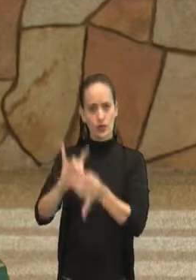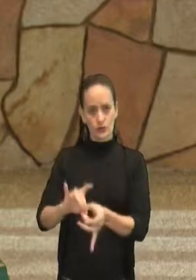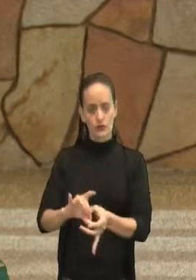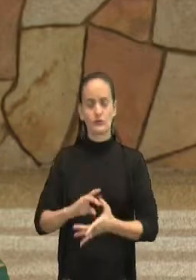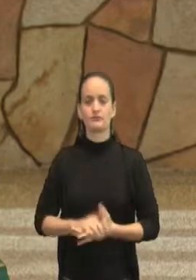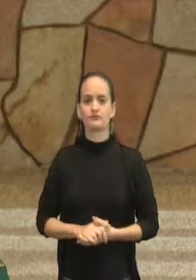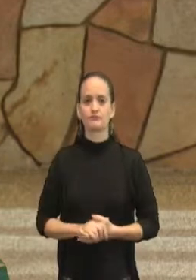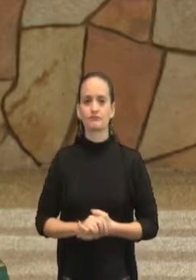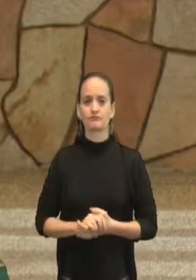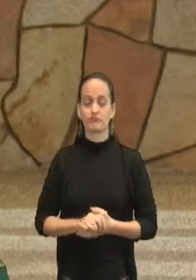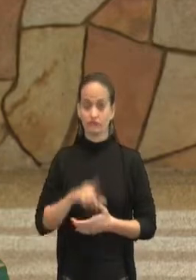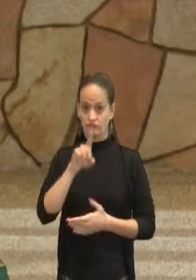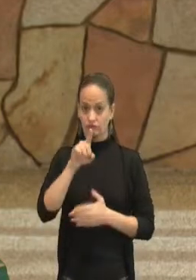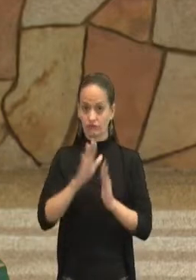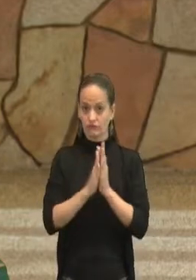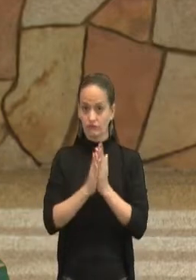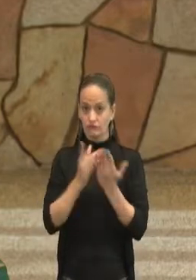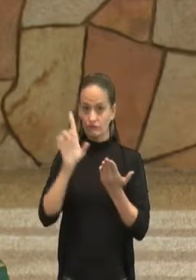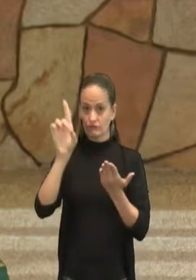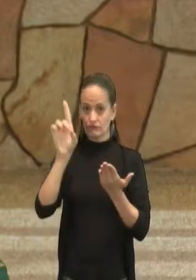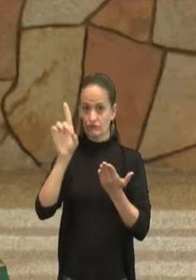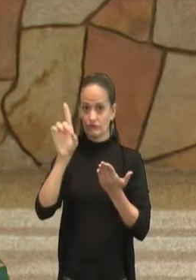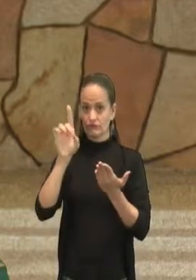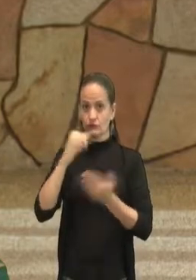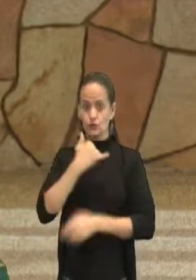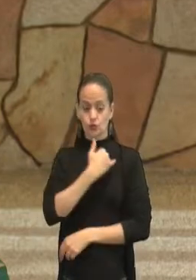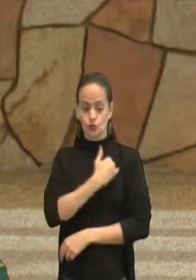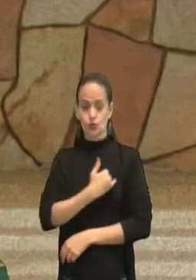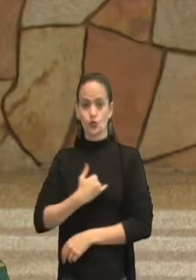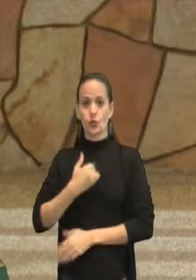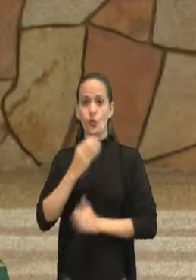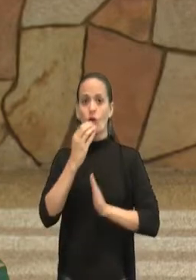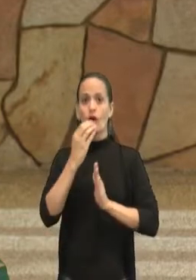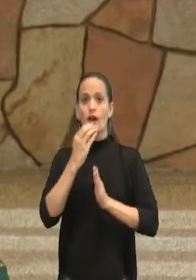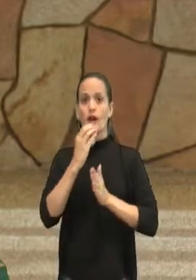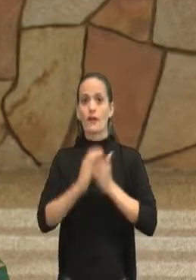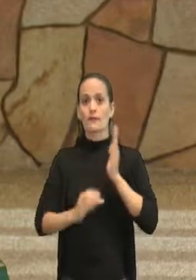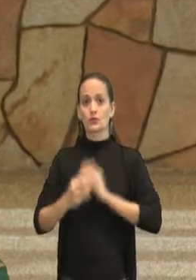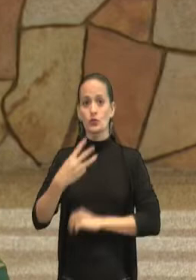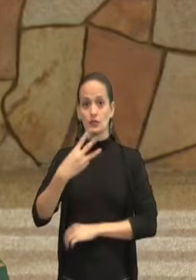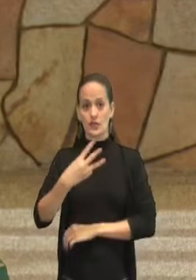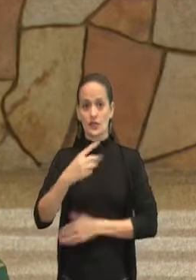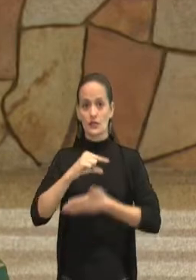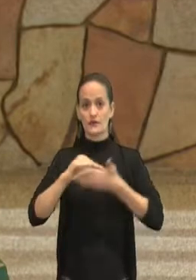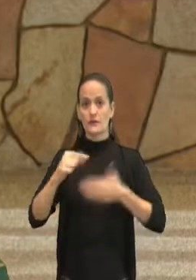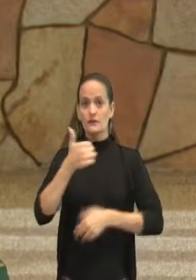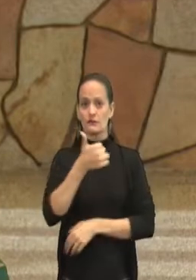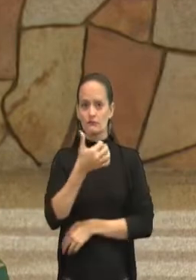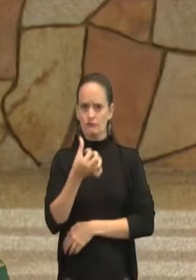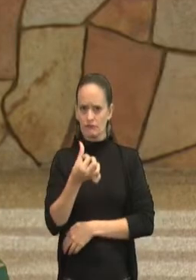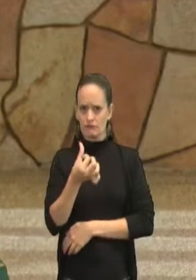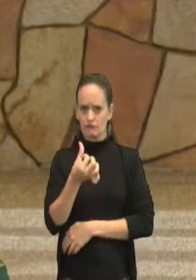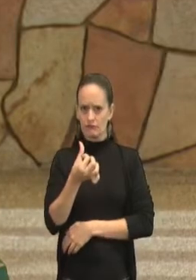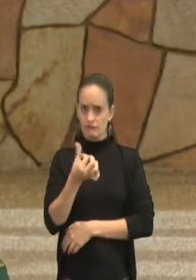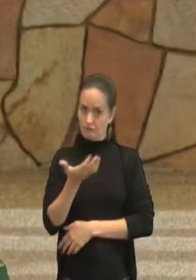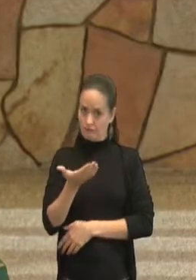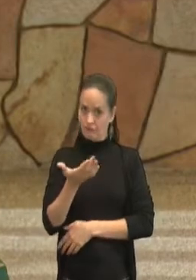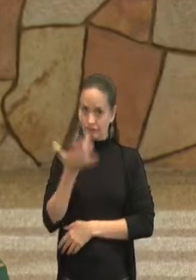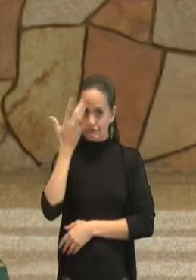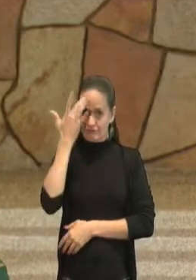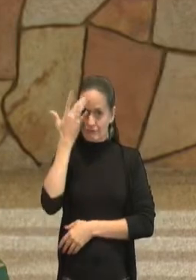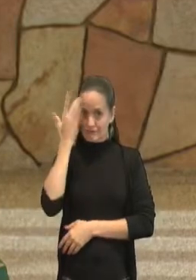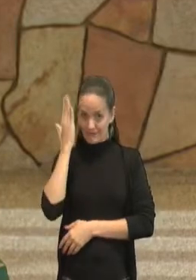que você abra a sua Bíblia no Evangelho de João, capítulo 3, verso 16, se é que você ainda não tem esse